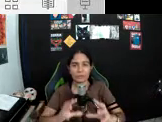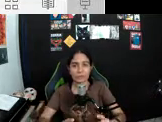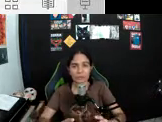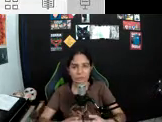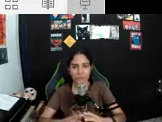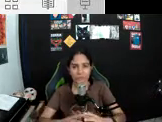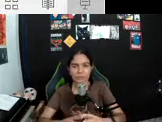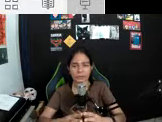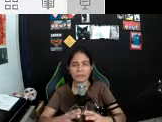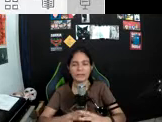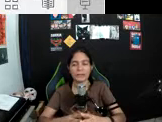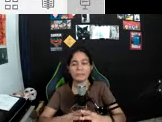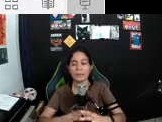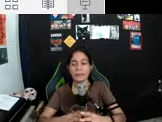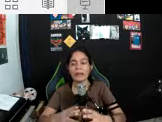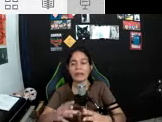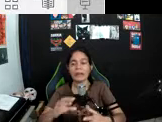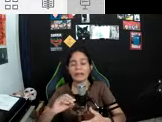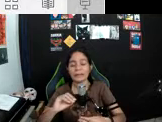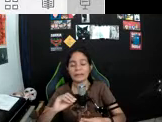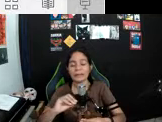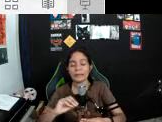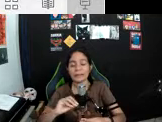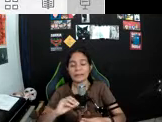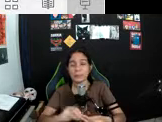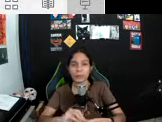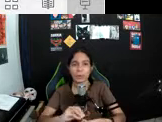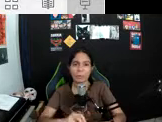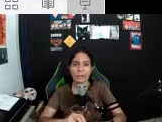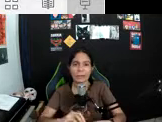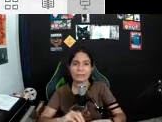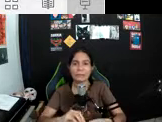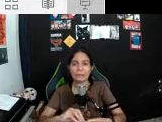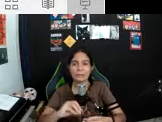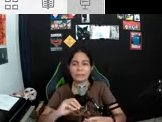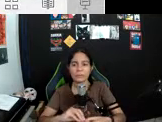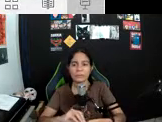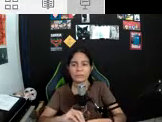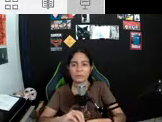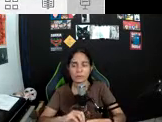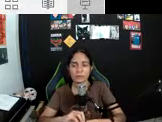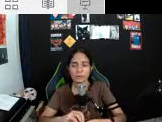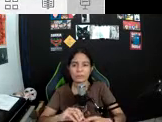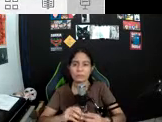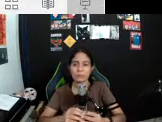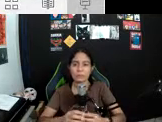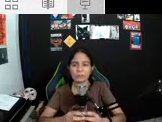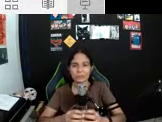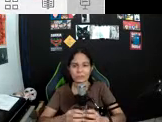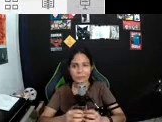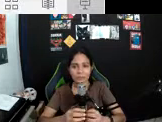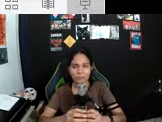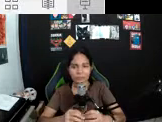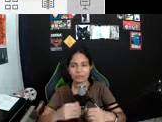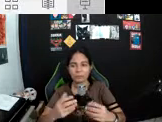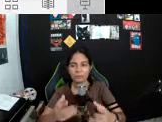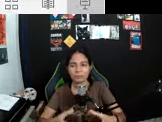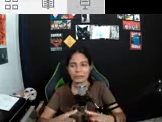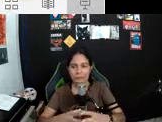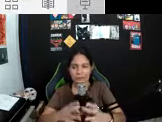são extremamente importantes, tá? São muito cobradas a nível de concurso. Então, é bom que vocês